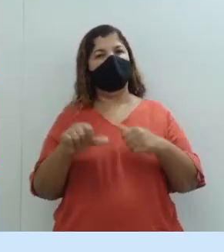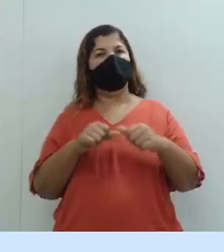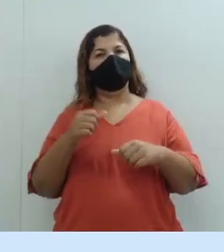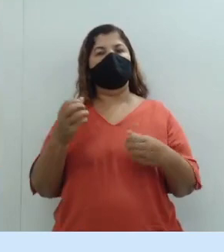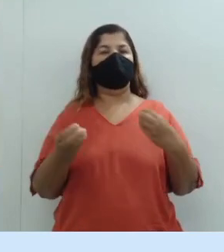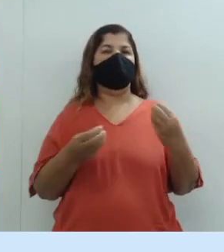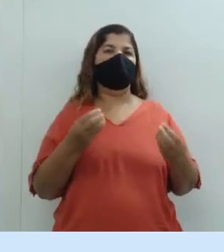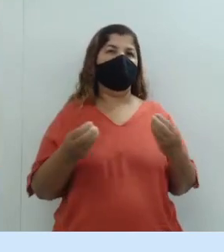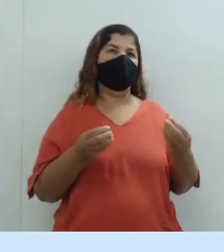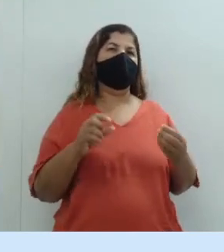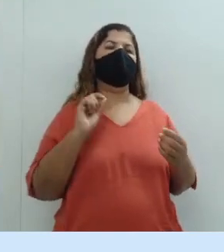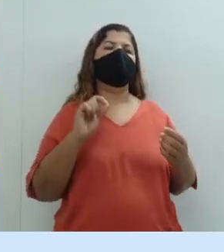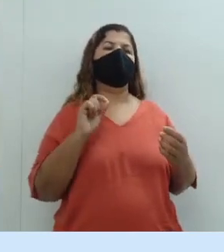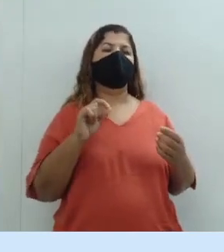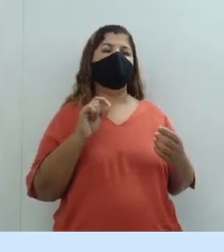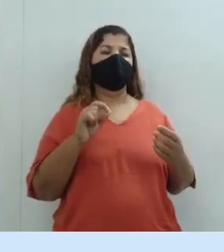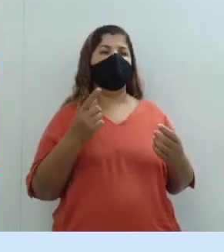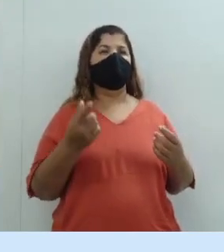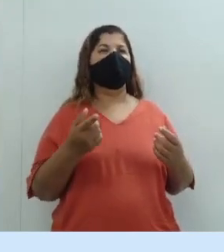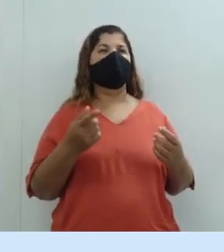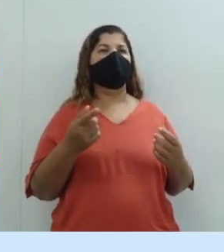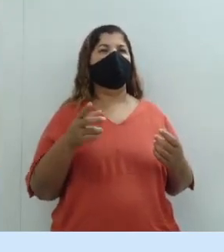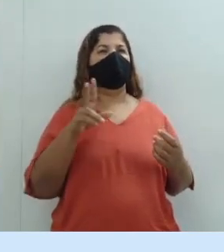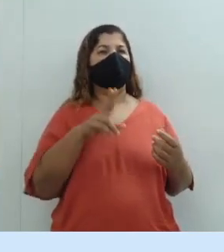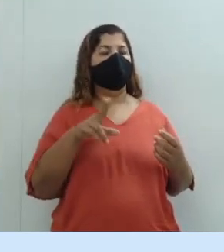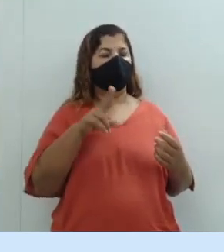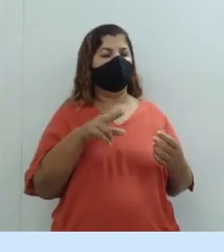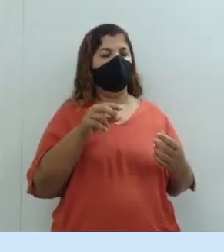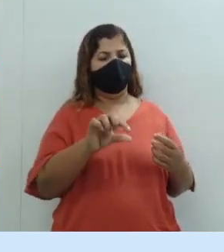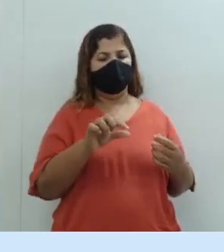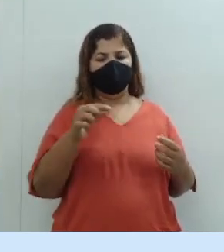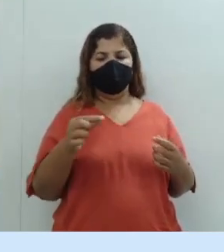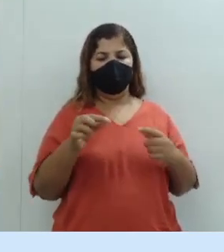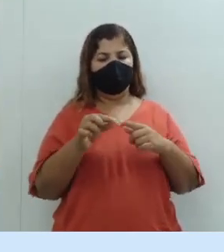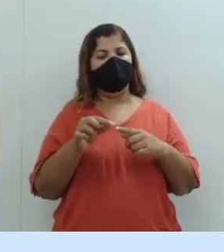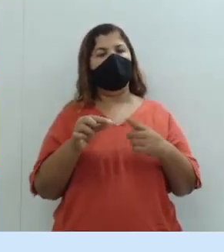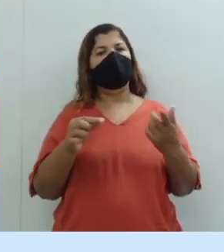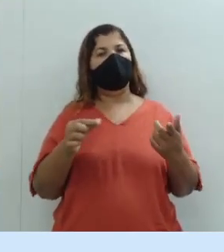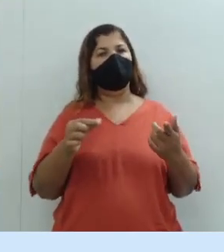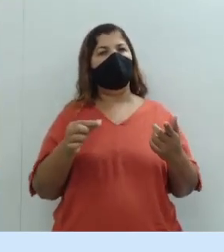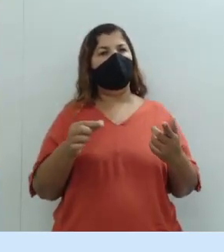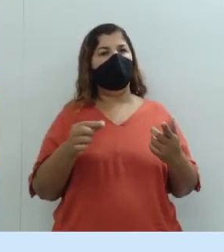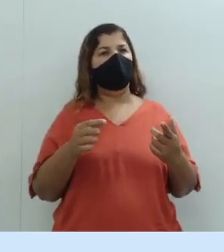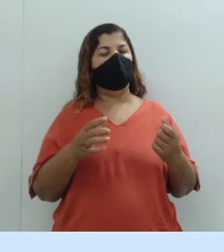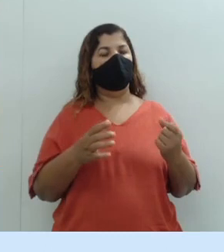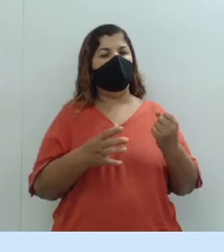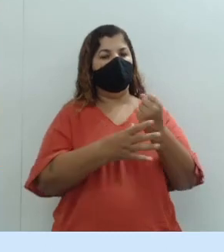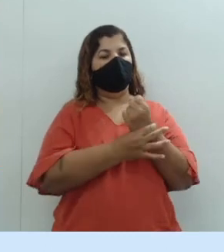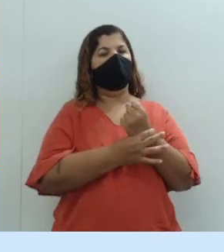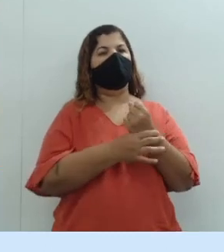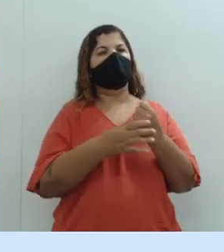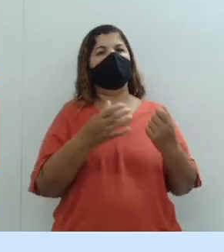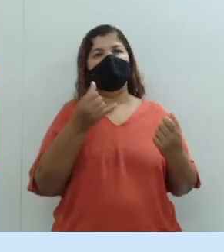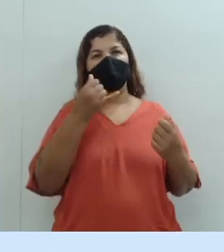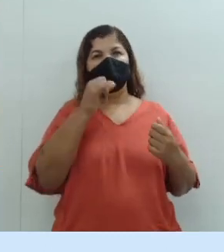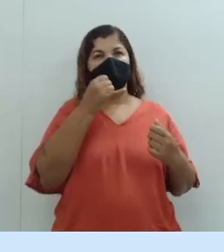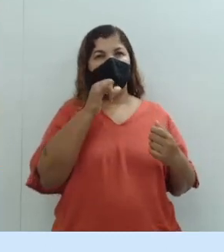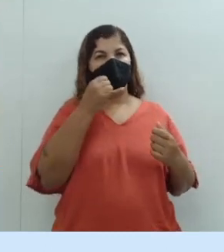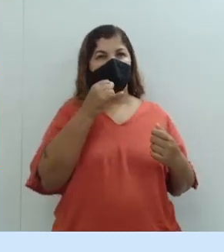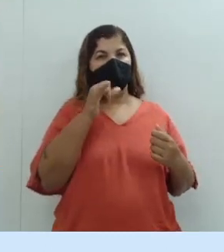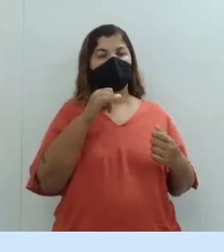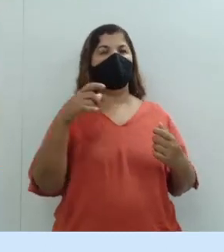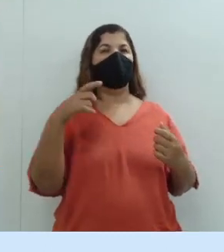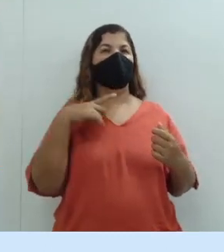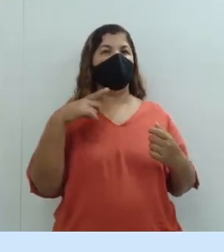né? São dispositivos cuja finalidade é assegurar a proteção dos circuitos elétricos, sendo